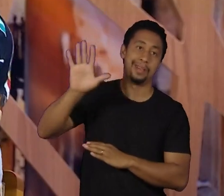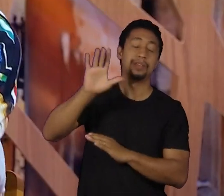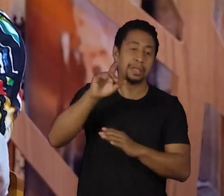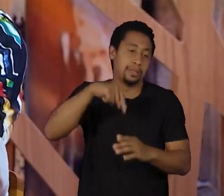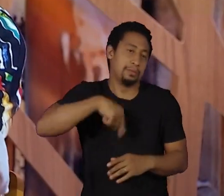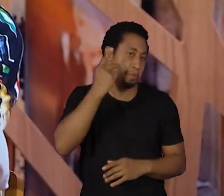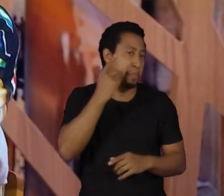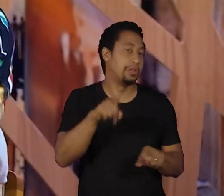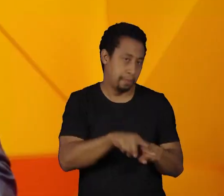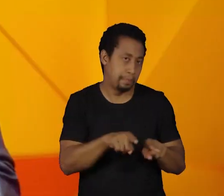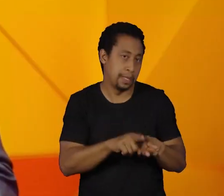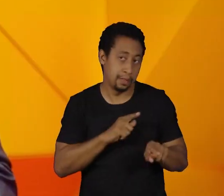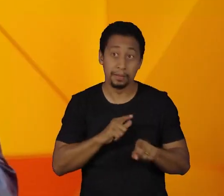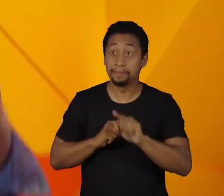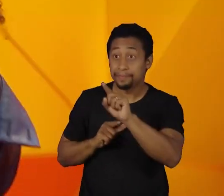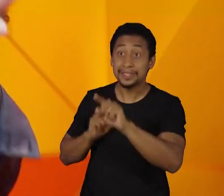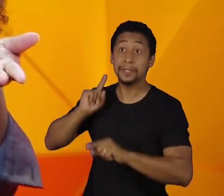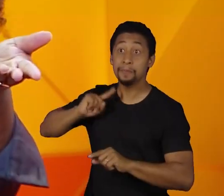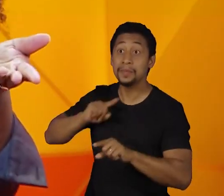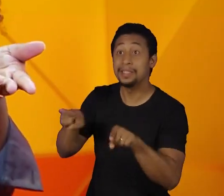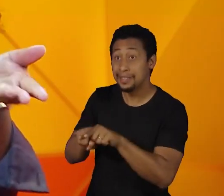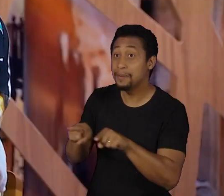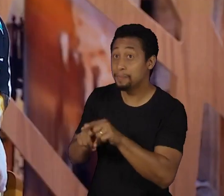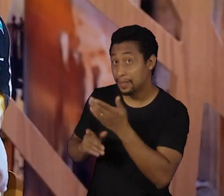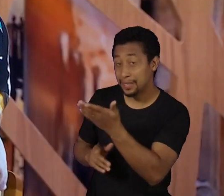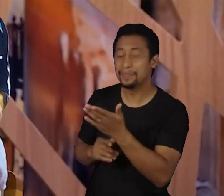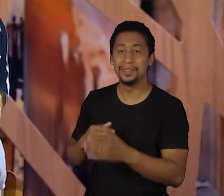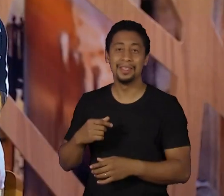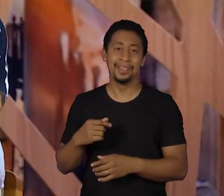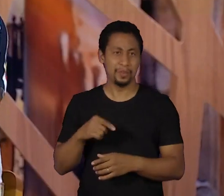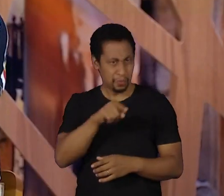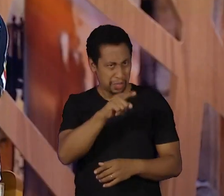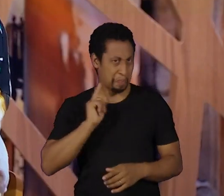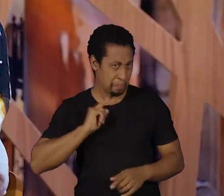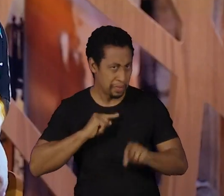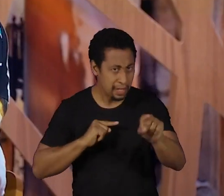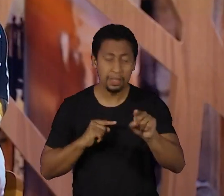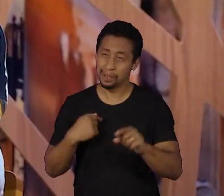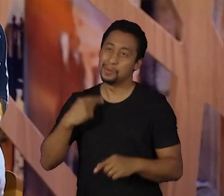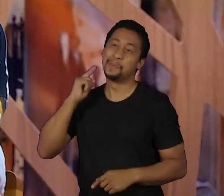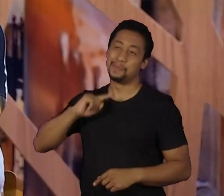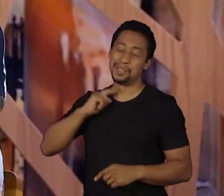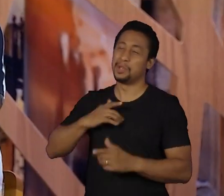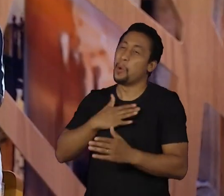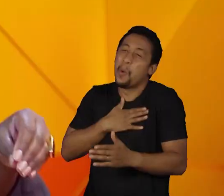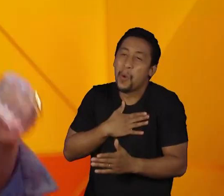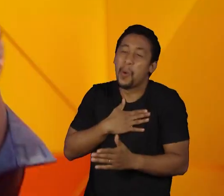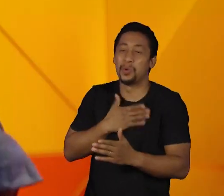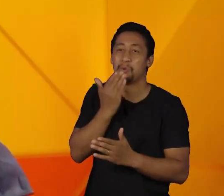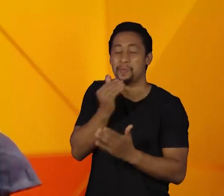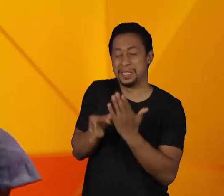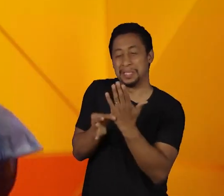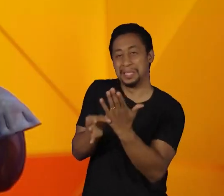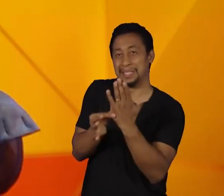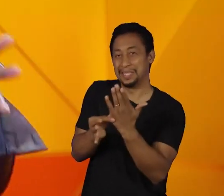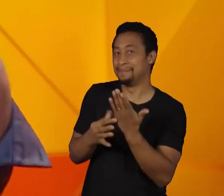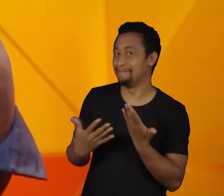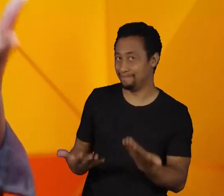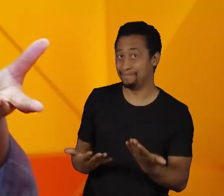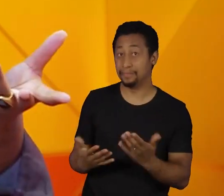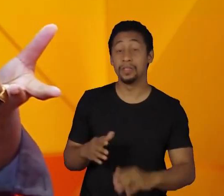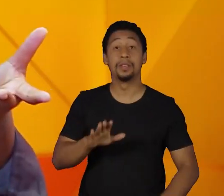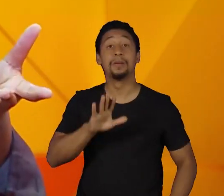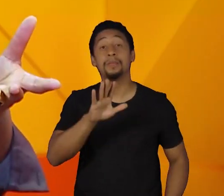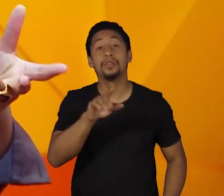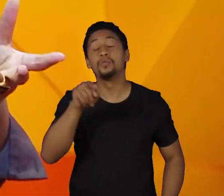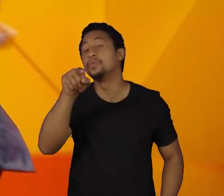também. Em Minas também é muito presente? Você Sim. é mineira, né? Sou mineira. Você. Então, essas comidas gordurosas eu gosto bastante. Como é que você, mineira, o que você